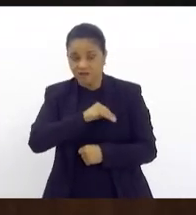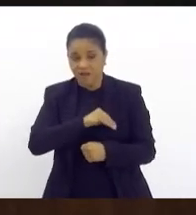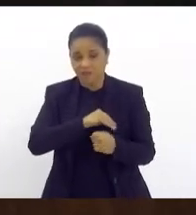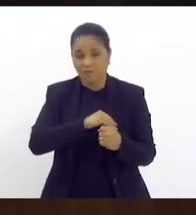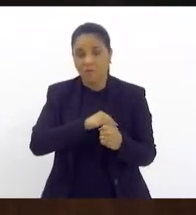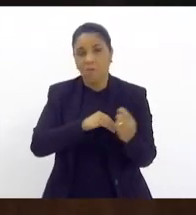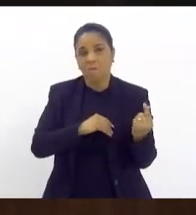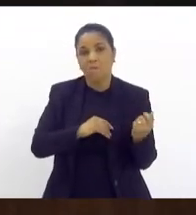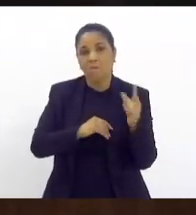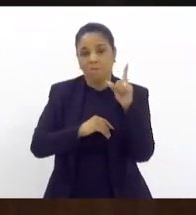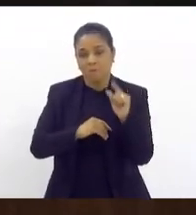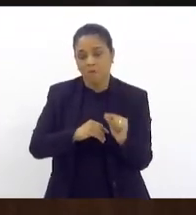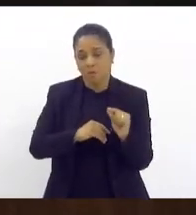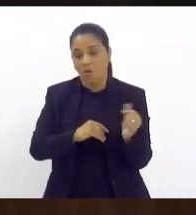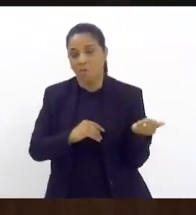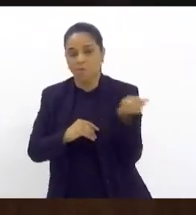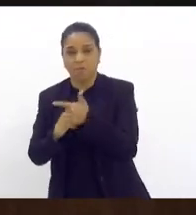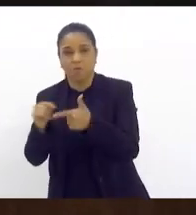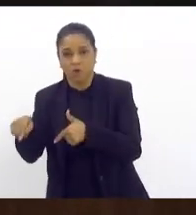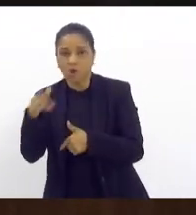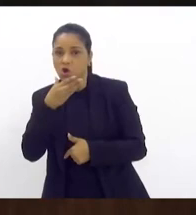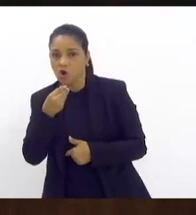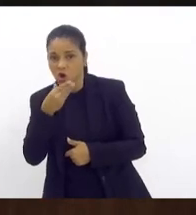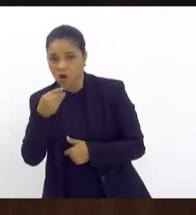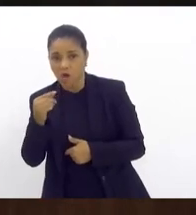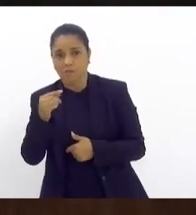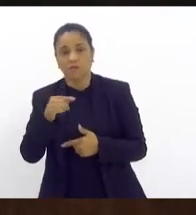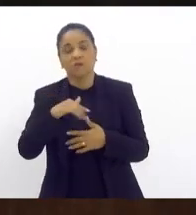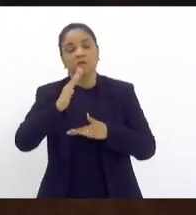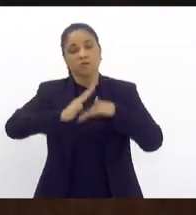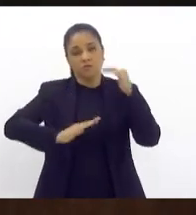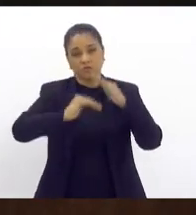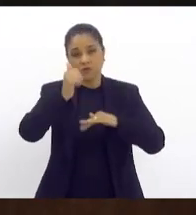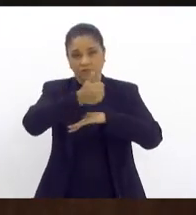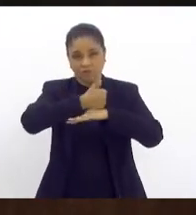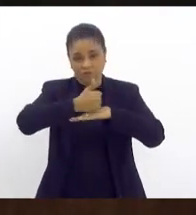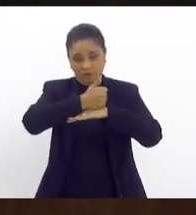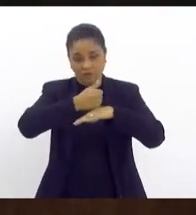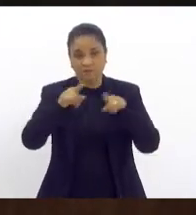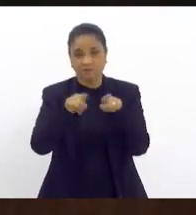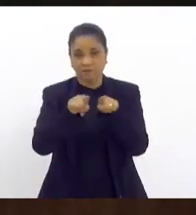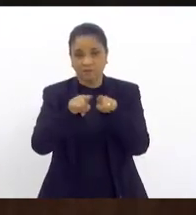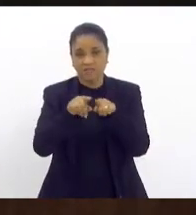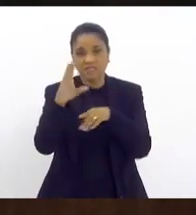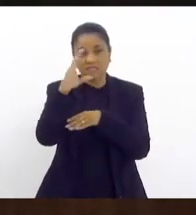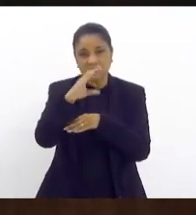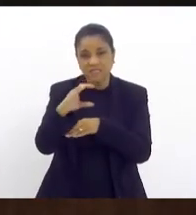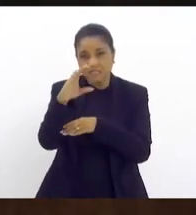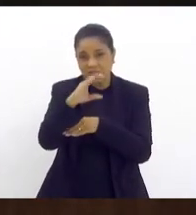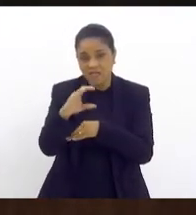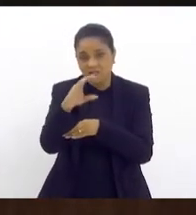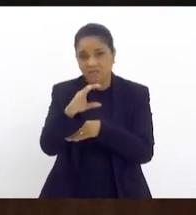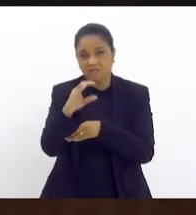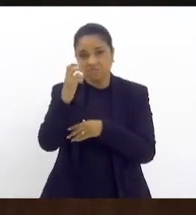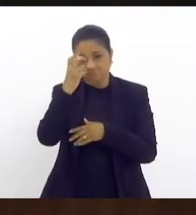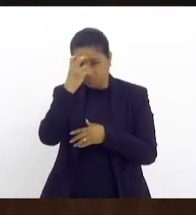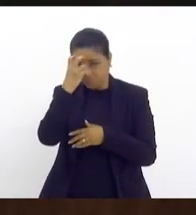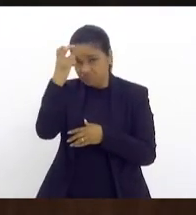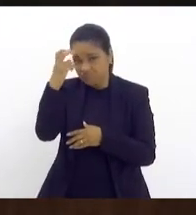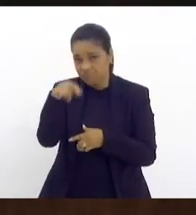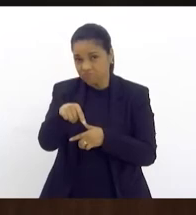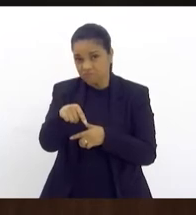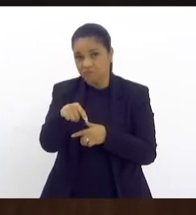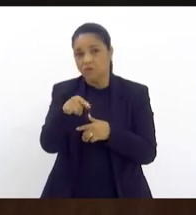e em seguida estão os profissionais ou as profissionais das ciências intelectuais grupo que as mulheres